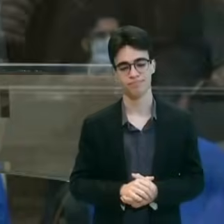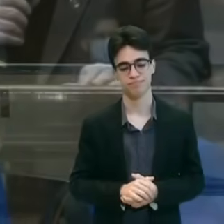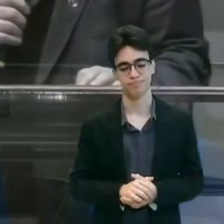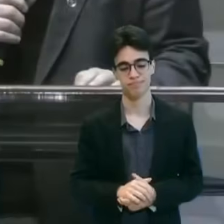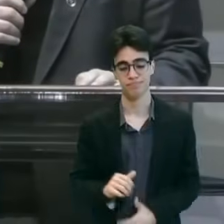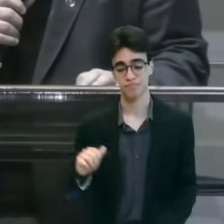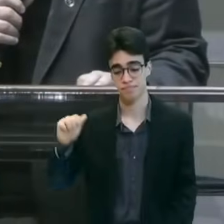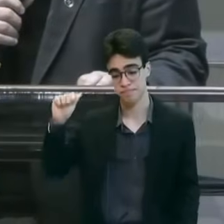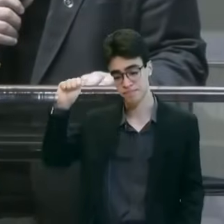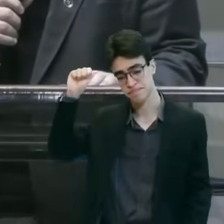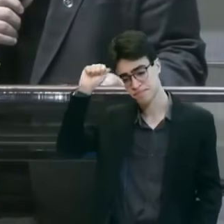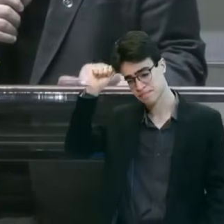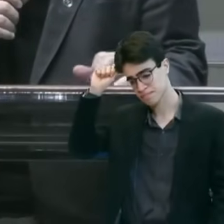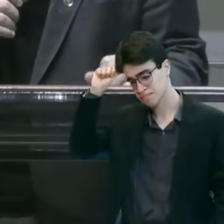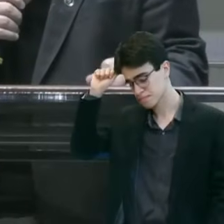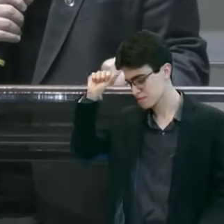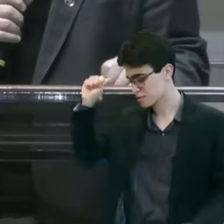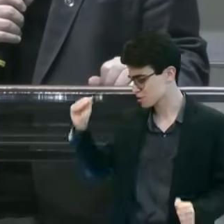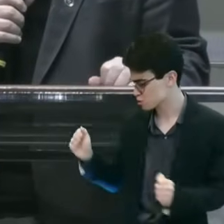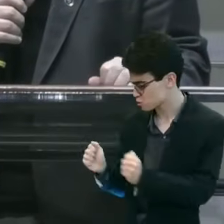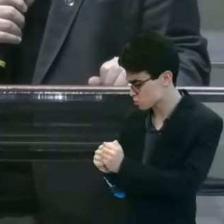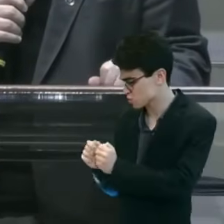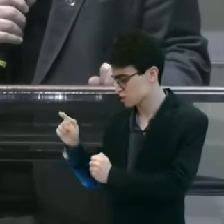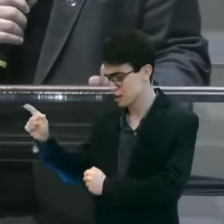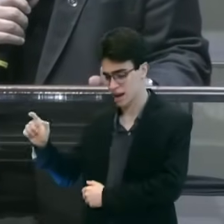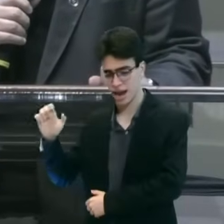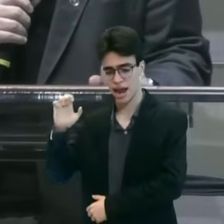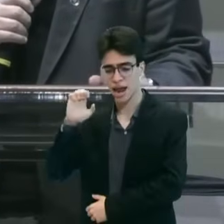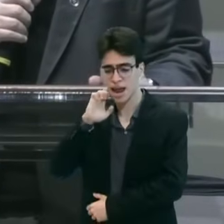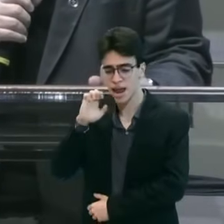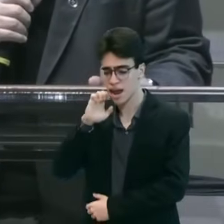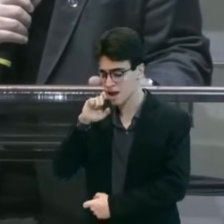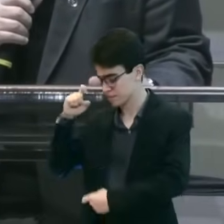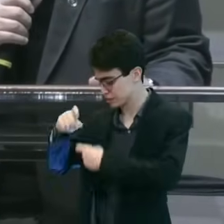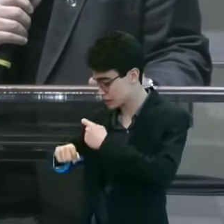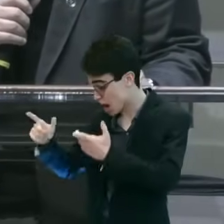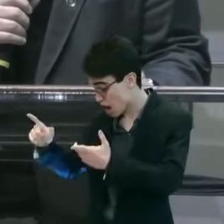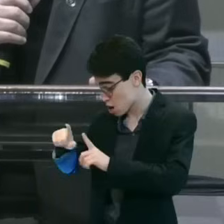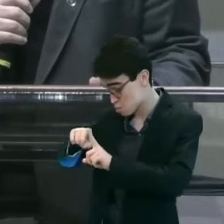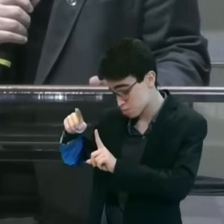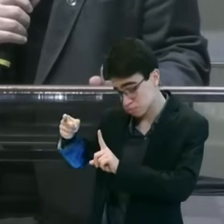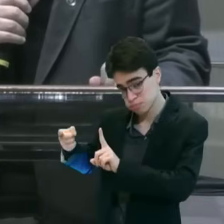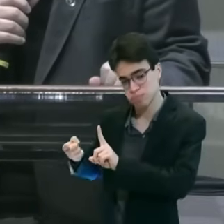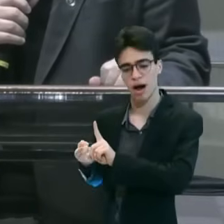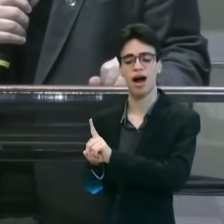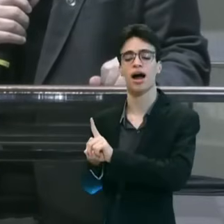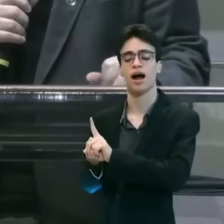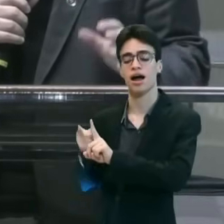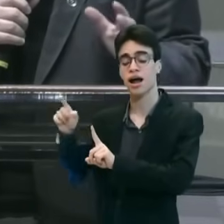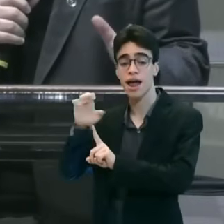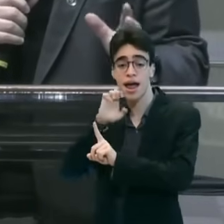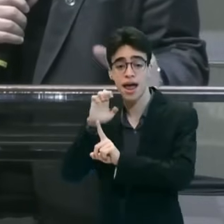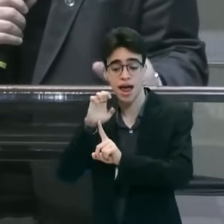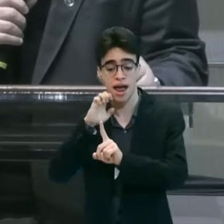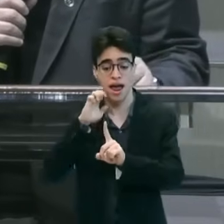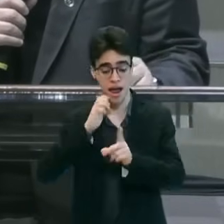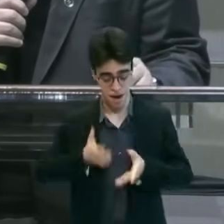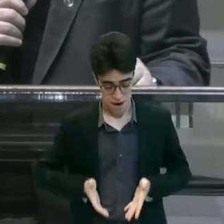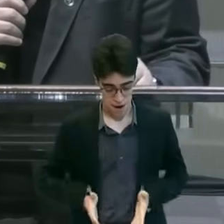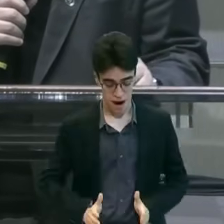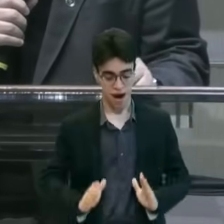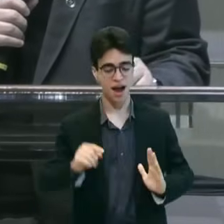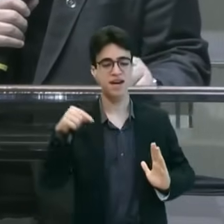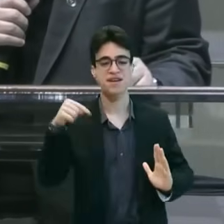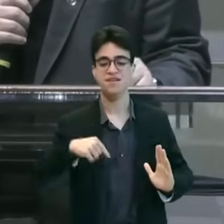Adão teve relações com Eva, sua mulher, e ela ficou grávida, e Eva deu à luz um filho e